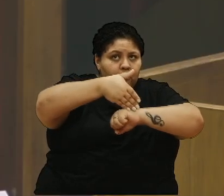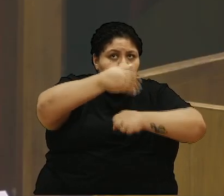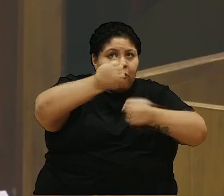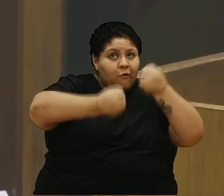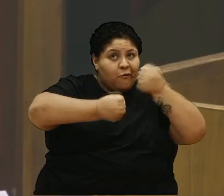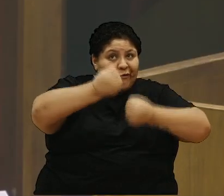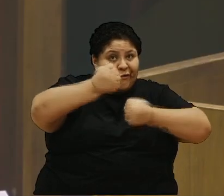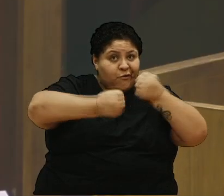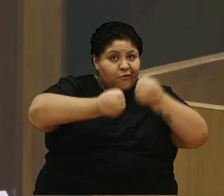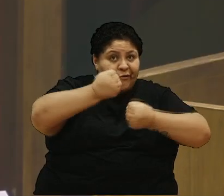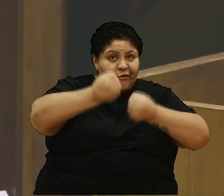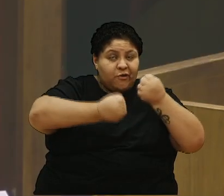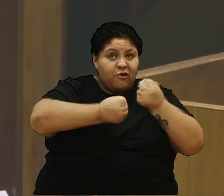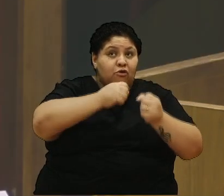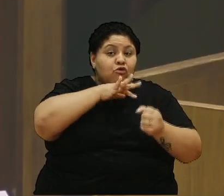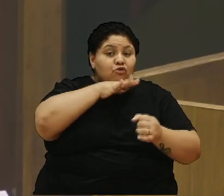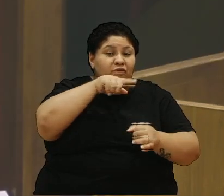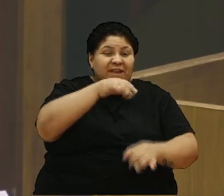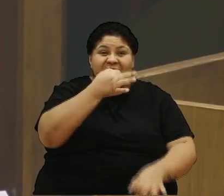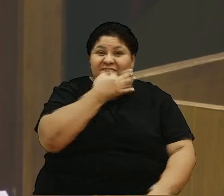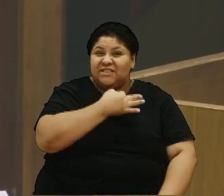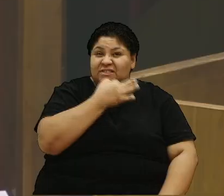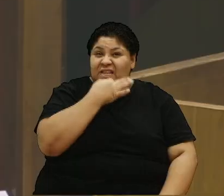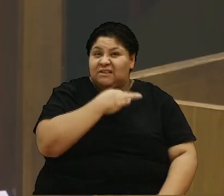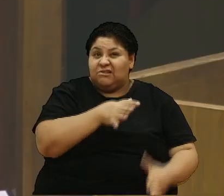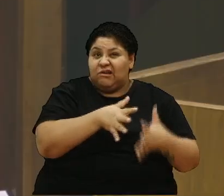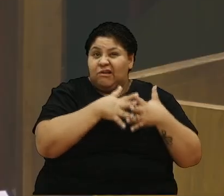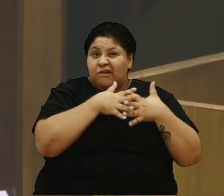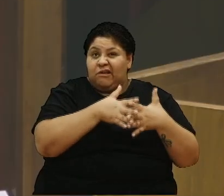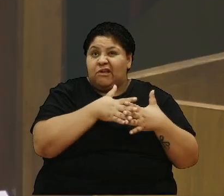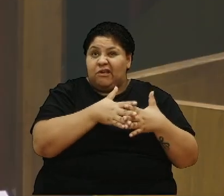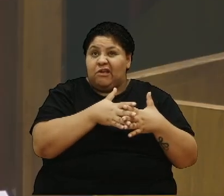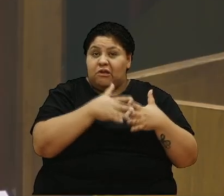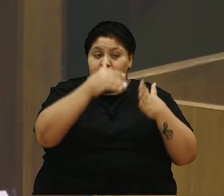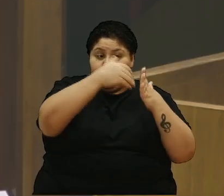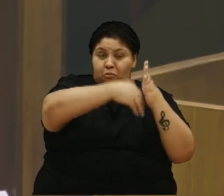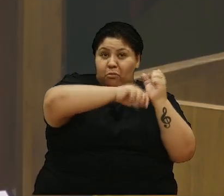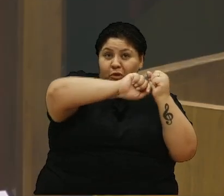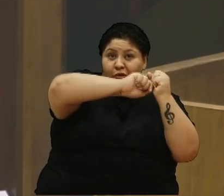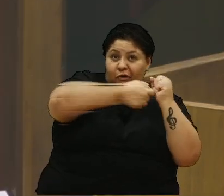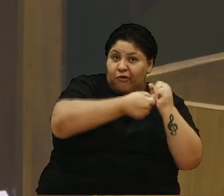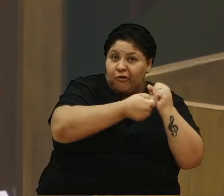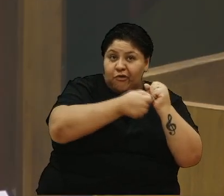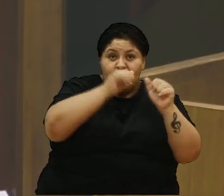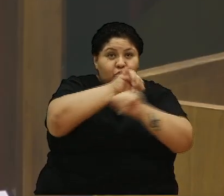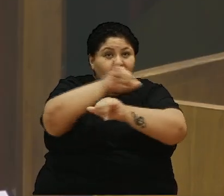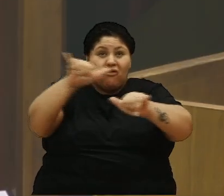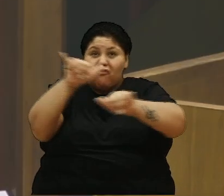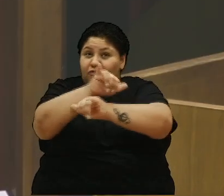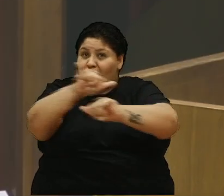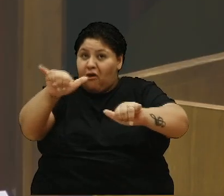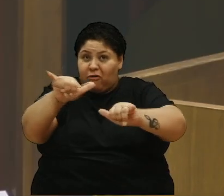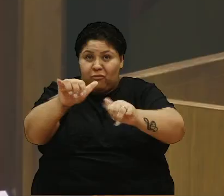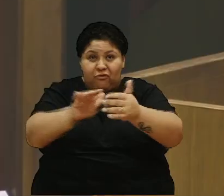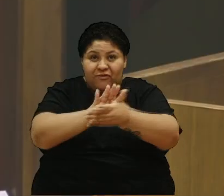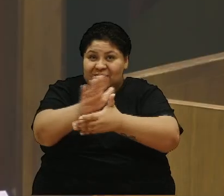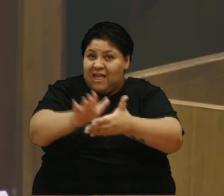vira, já é um trânsito ruim na cidade, é um trânsito caótico. Aí eu vou lá e bloqueio uma via, não informo ninguém que eu vou bloquear.